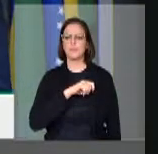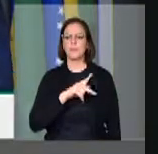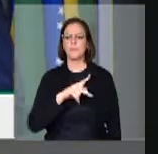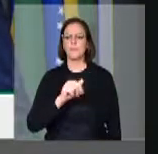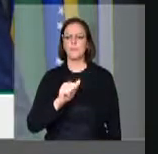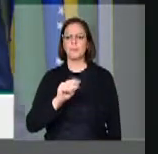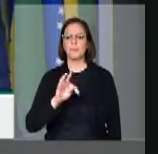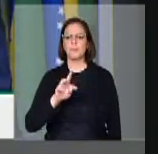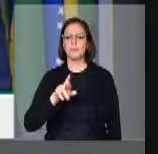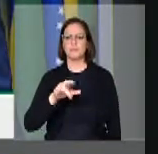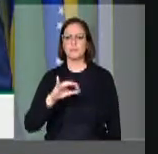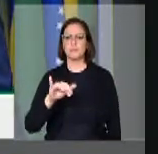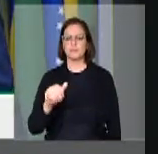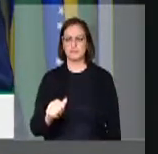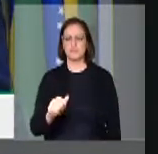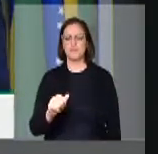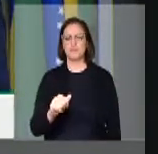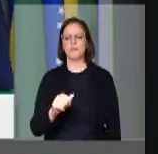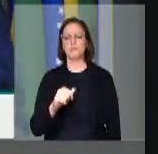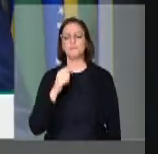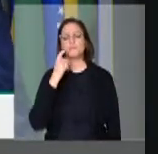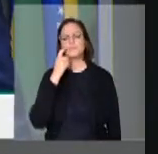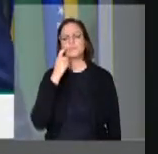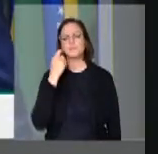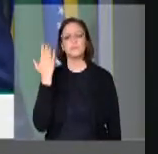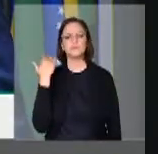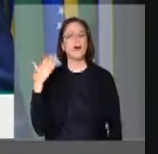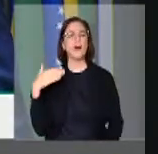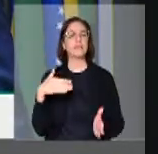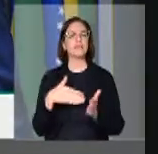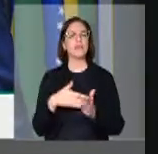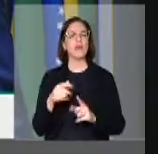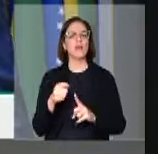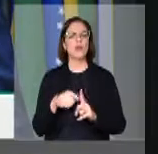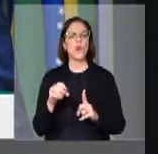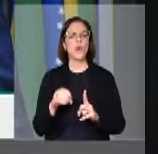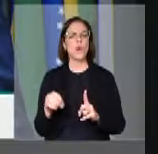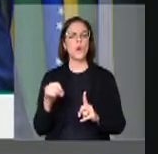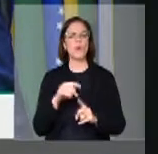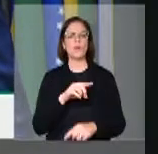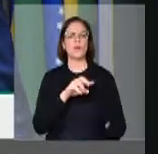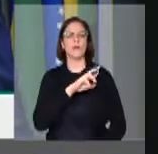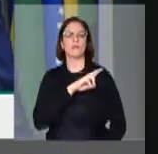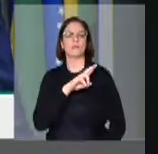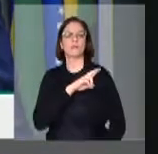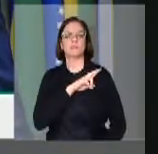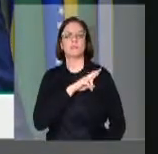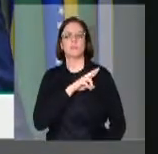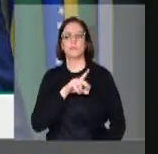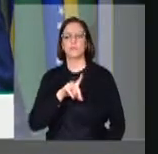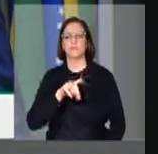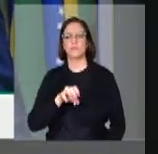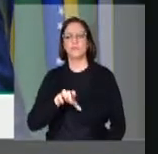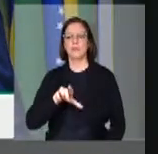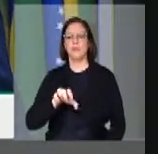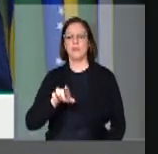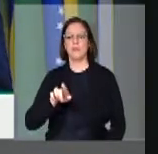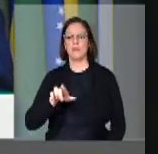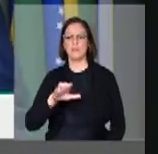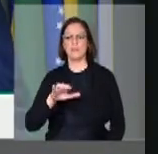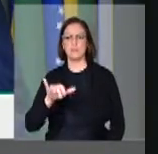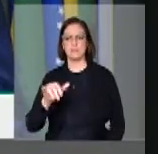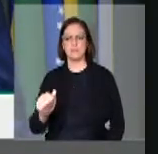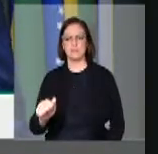servidora é essa que estava à frente até outubro do ano passado da déca se a delegacia de combate à corrupção